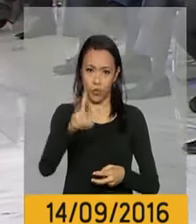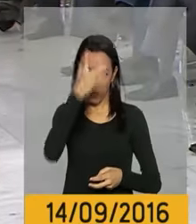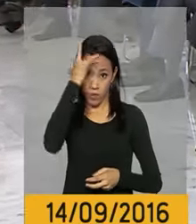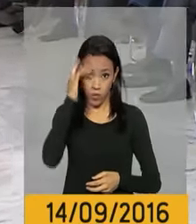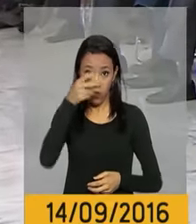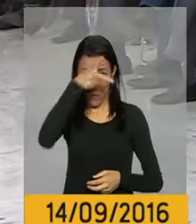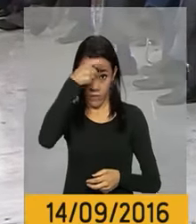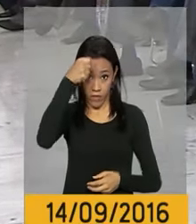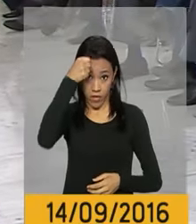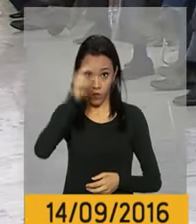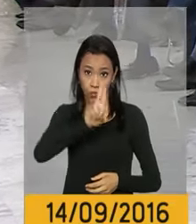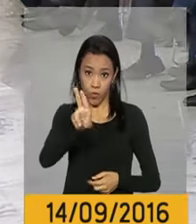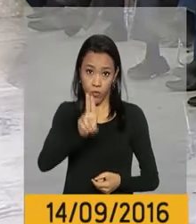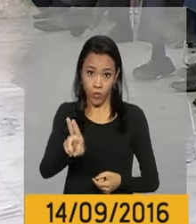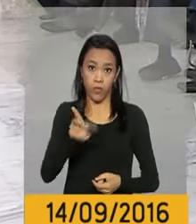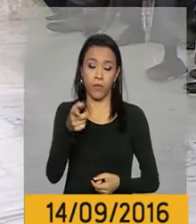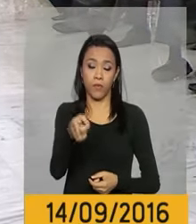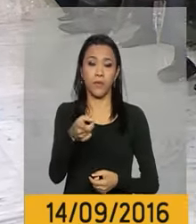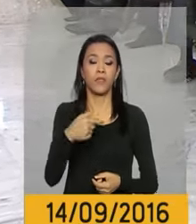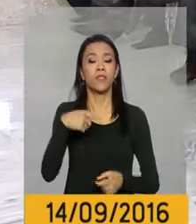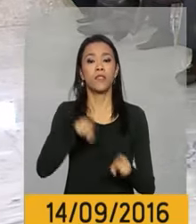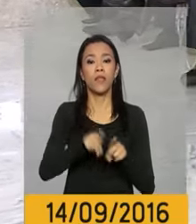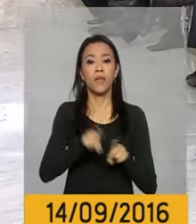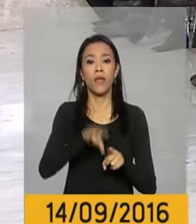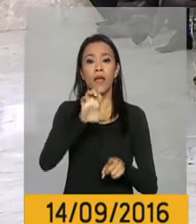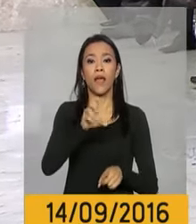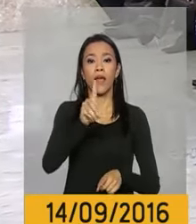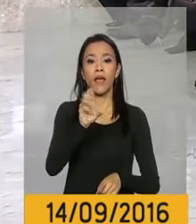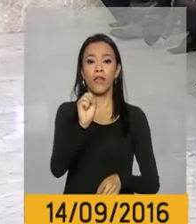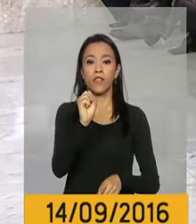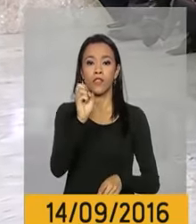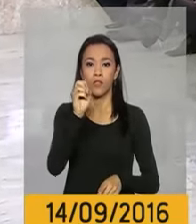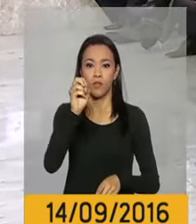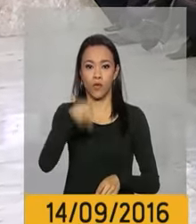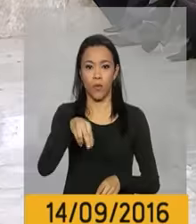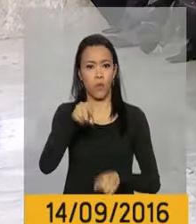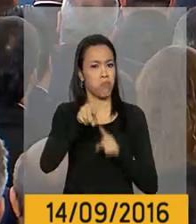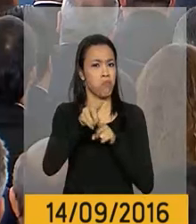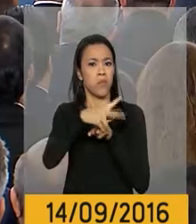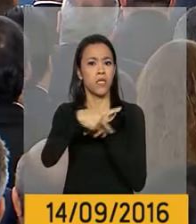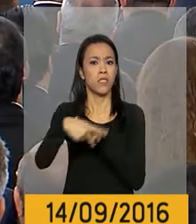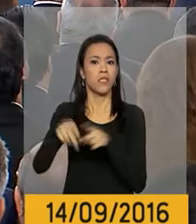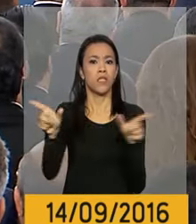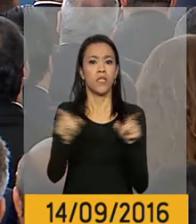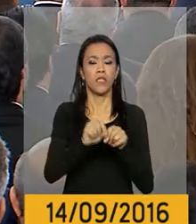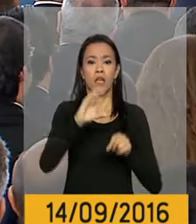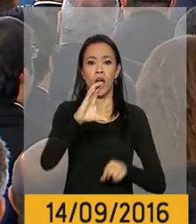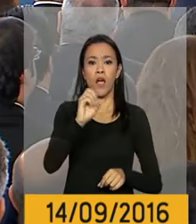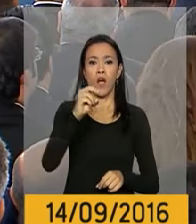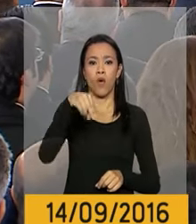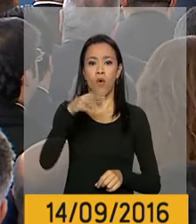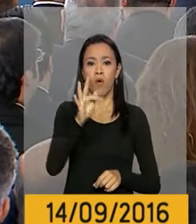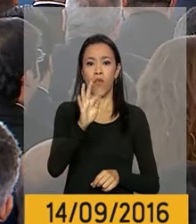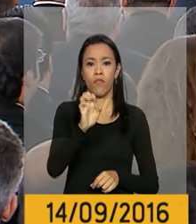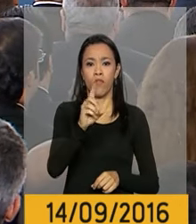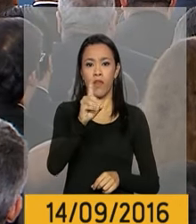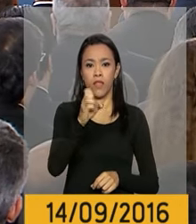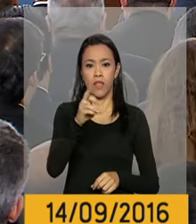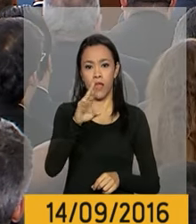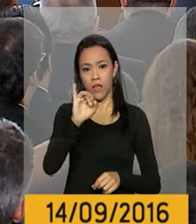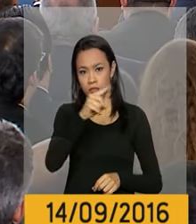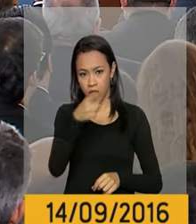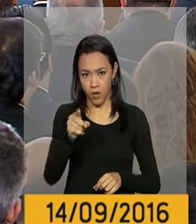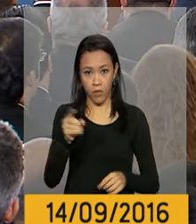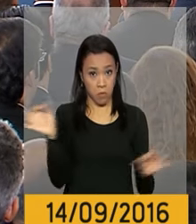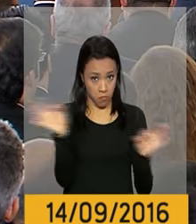nome dos prefeitos, o Edson Rogatti, presidente da Confederação, que acabou, da Santas Casas, que acabou